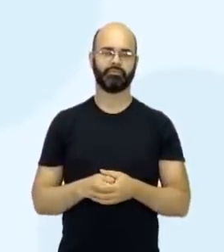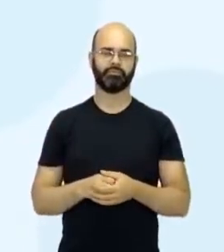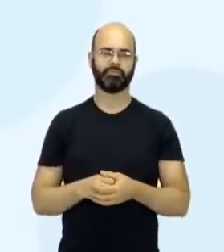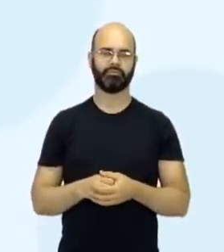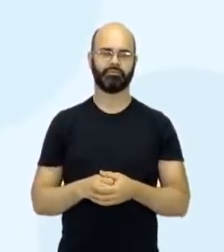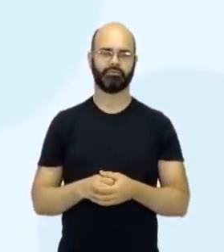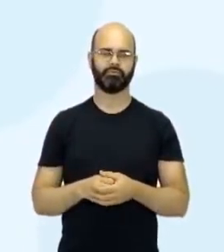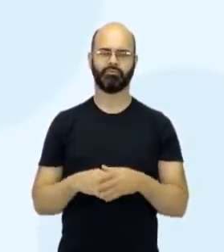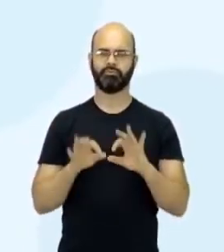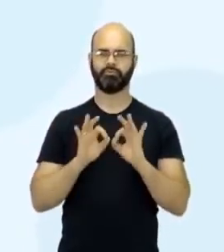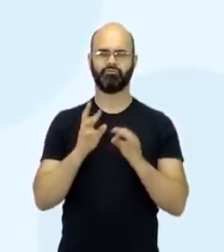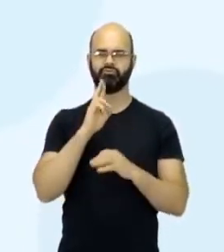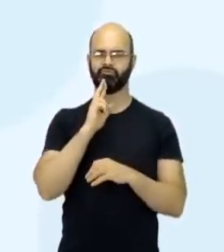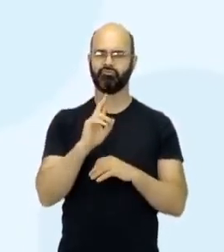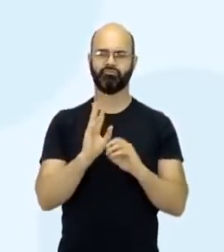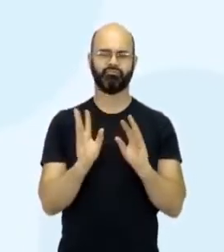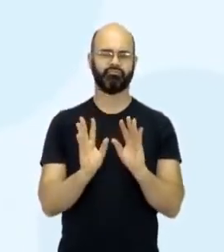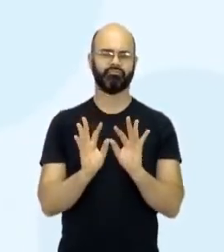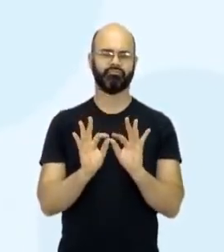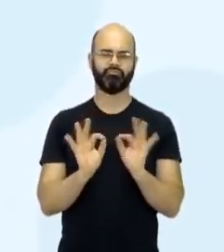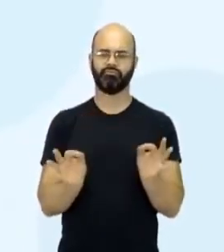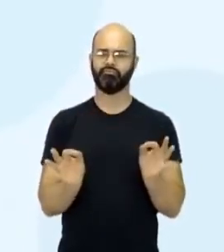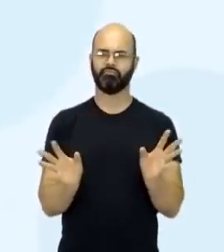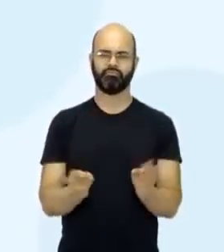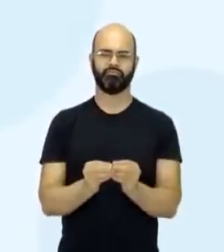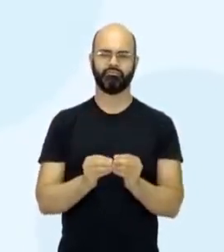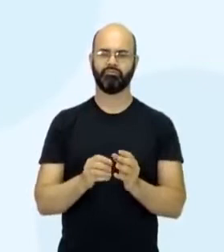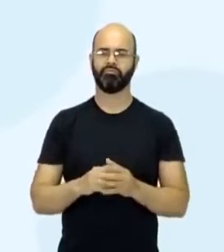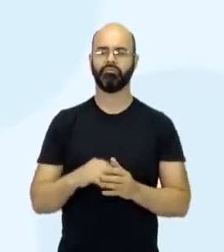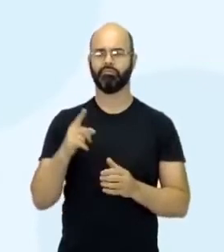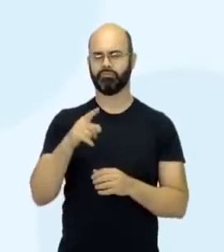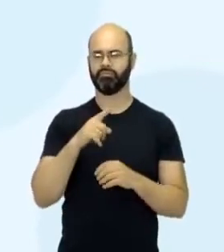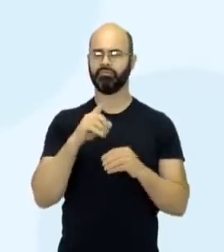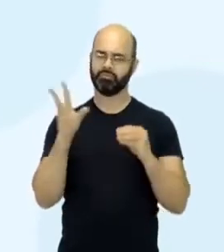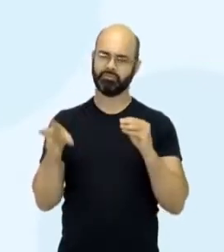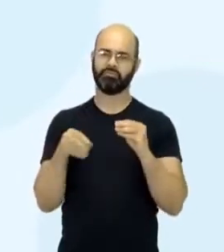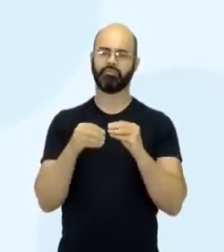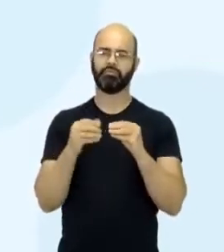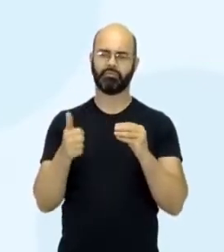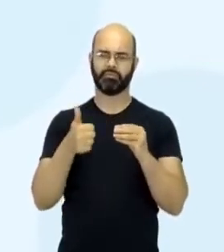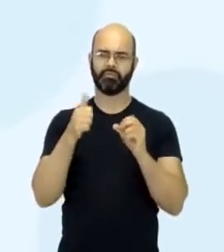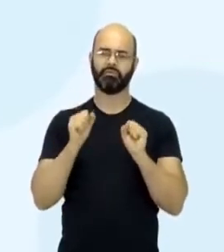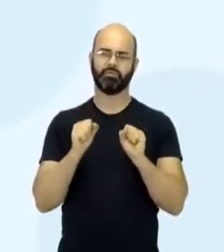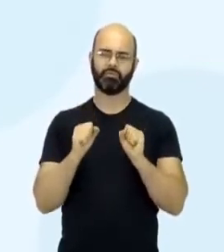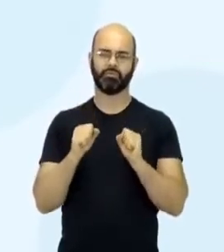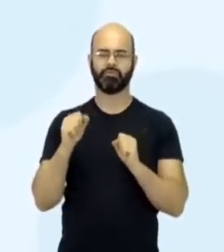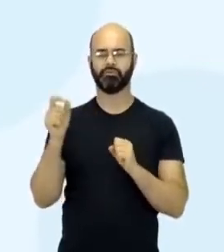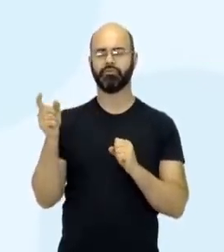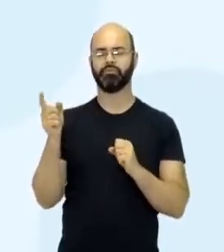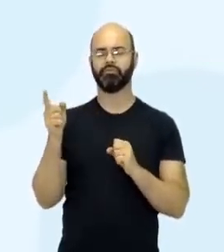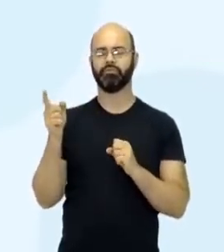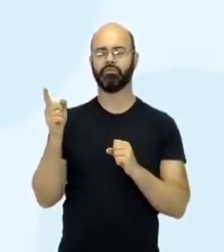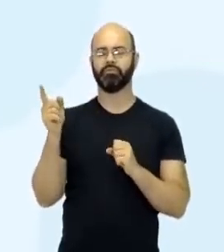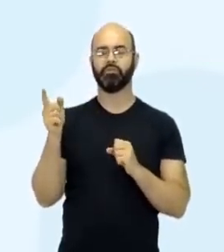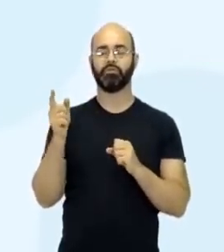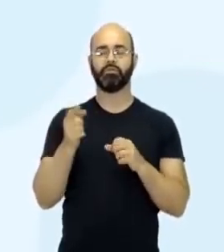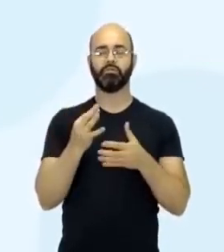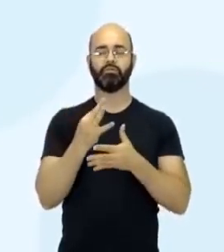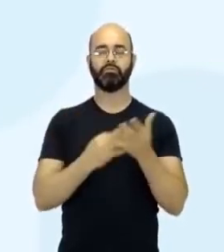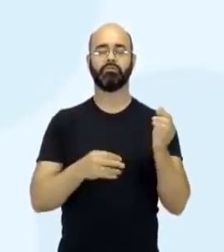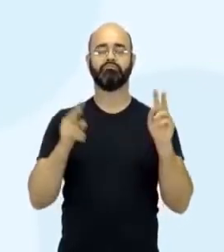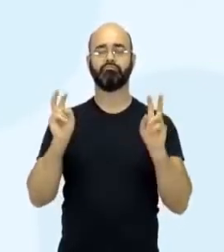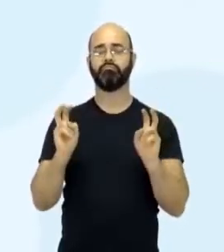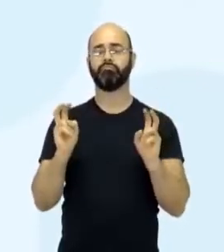Tá bem simplesinha essa resposta, vocês podem e devem melhorá-la, né? Então, qual é o assunto do texto, né? Então, o texto